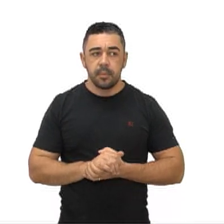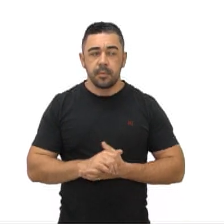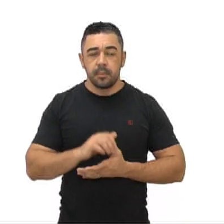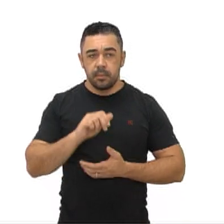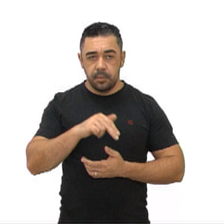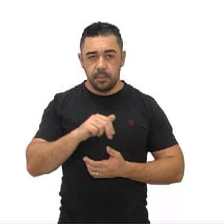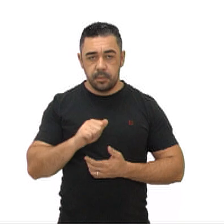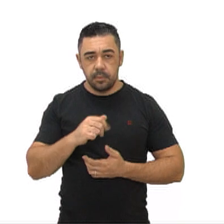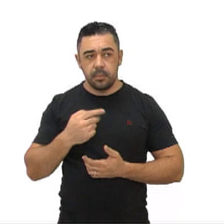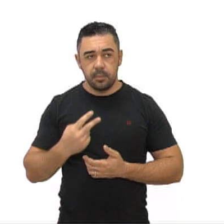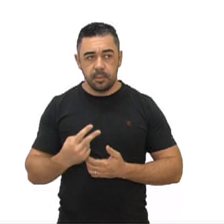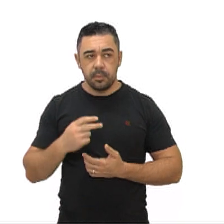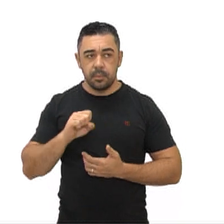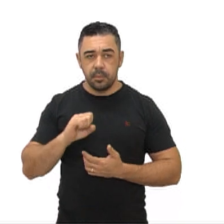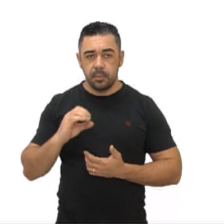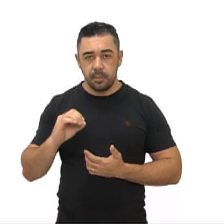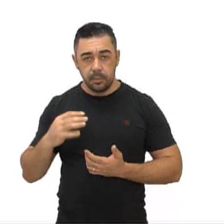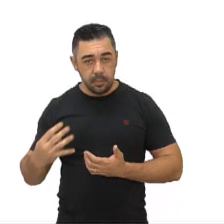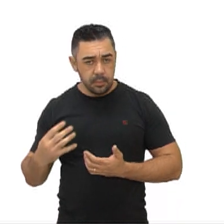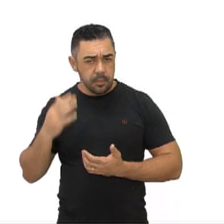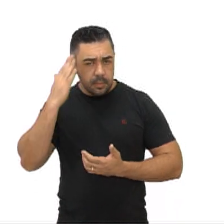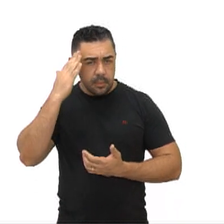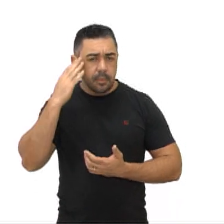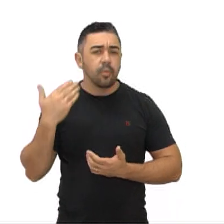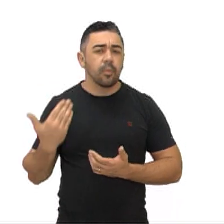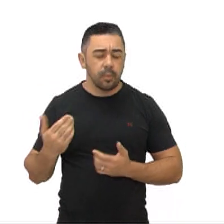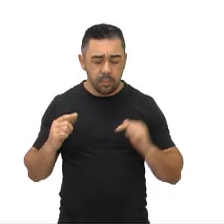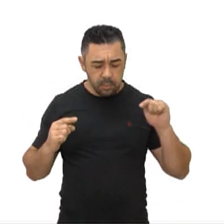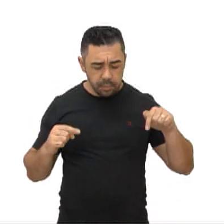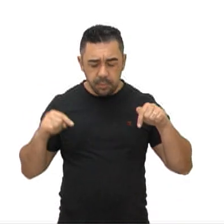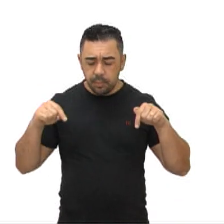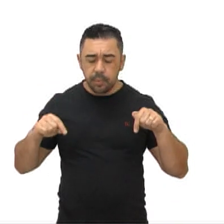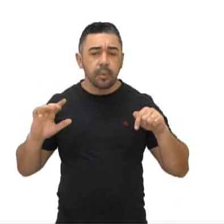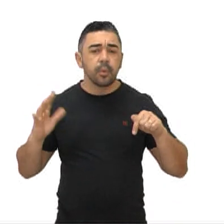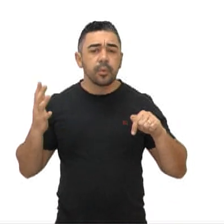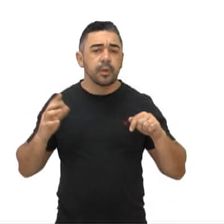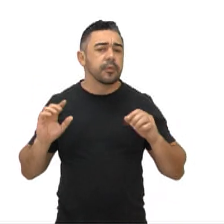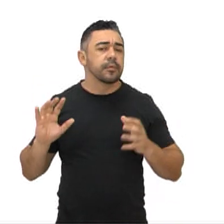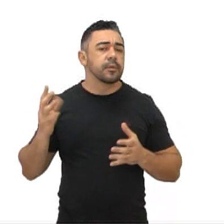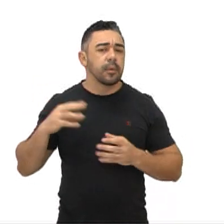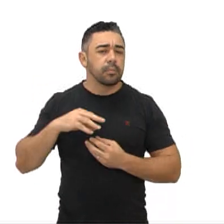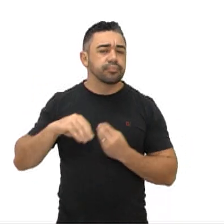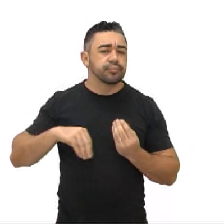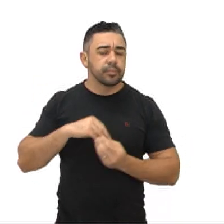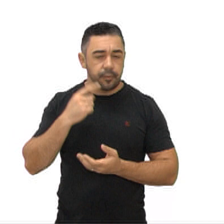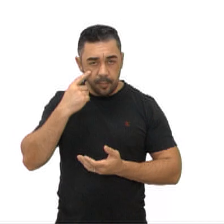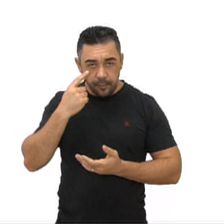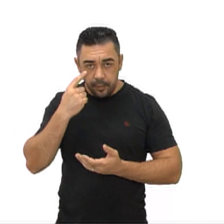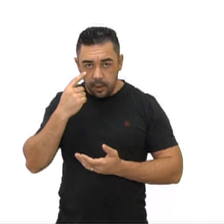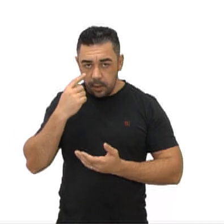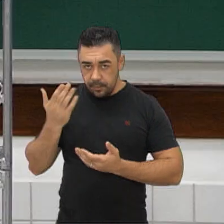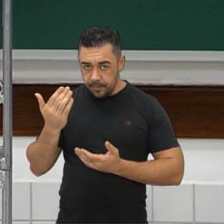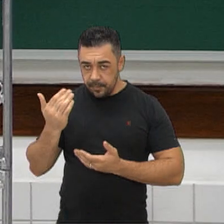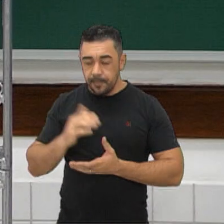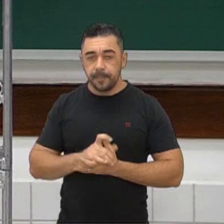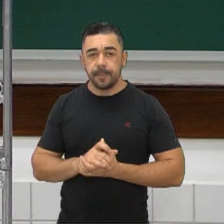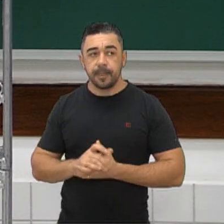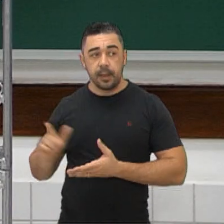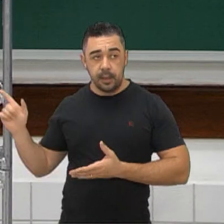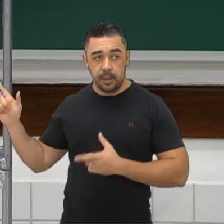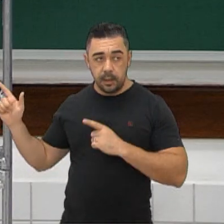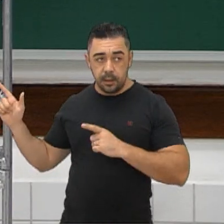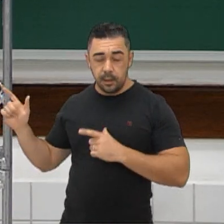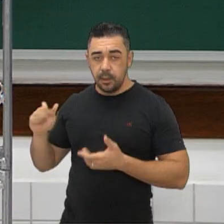quer saber no ânodo e no cátodo quais são as substâncias que vão surgir. Olha só, vamos para o quadro lá corrigir. Então aqui a gente tem